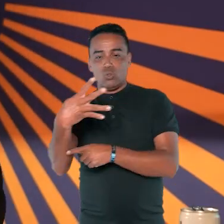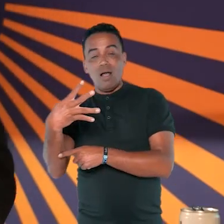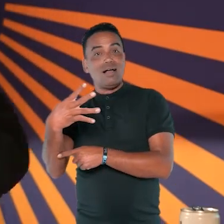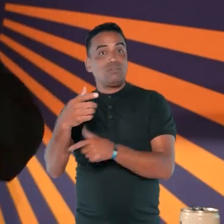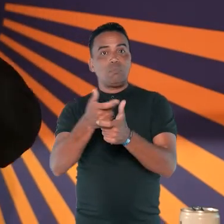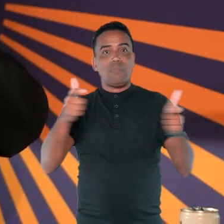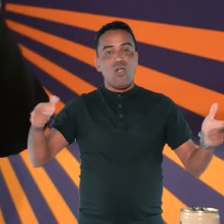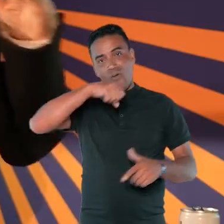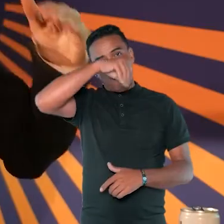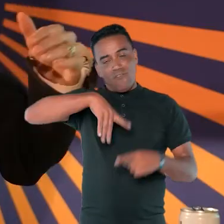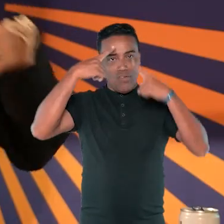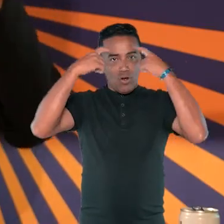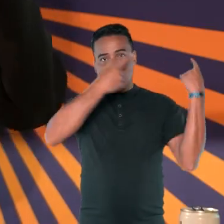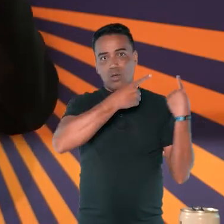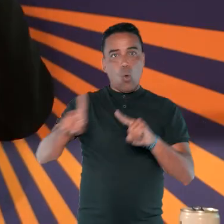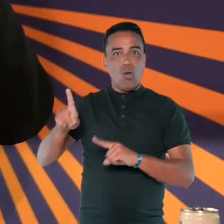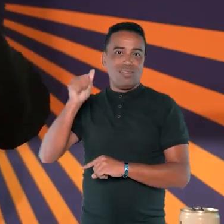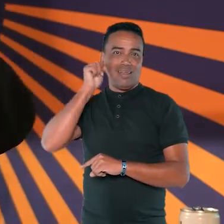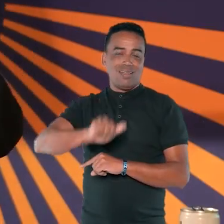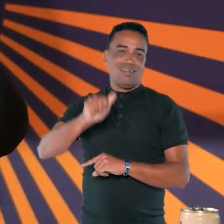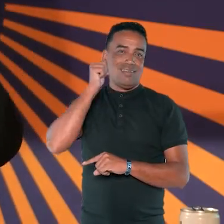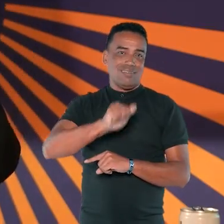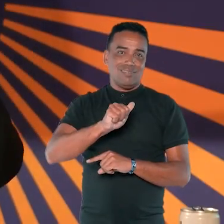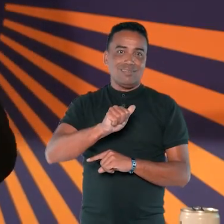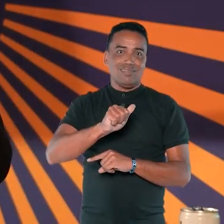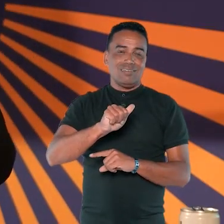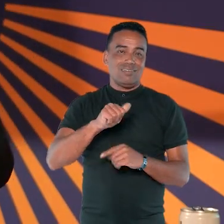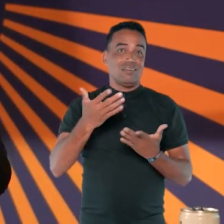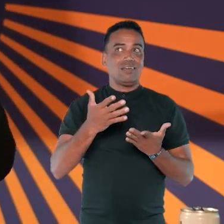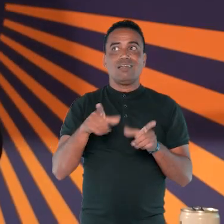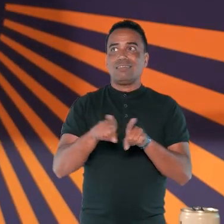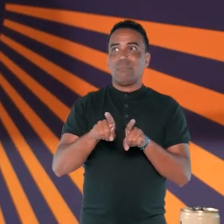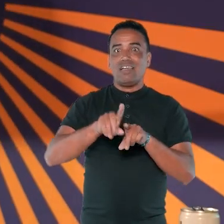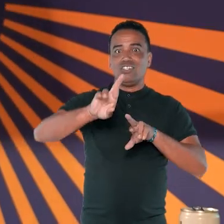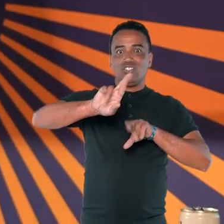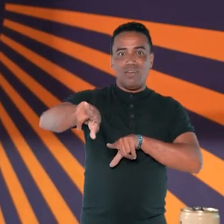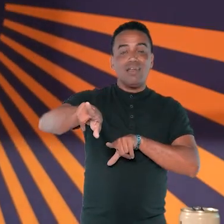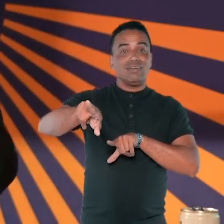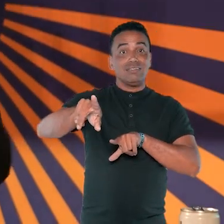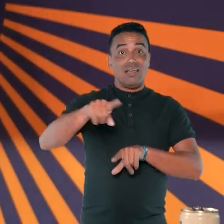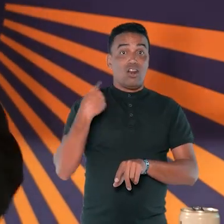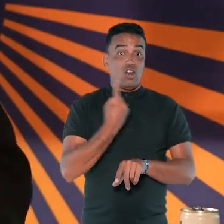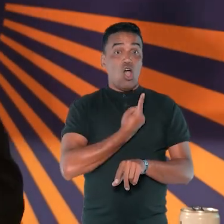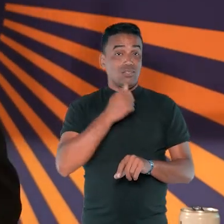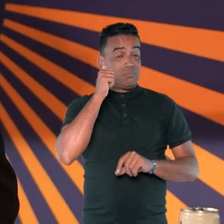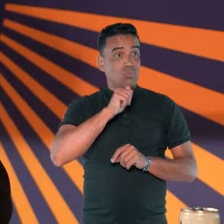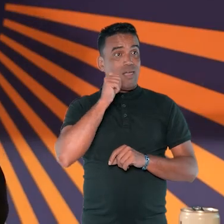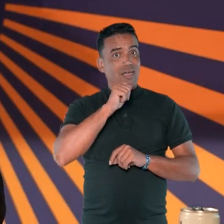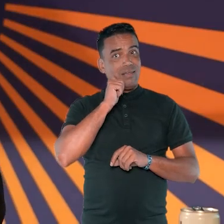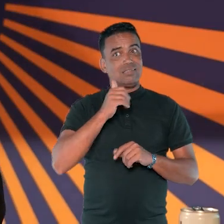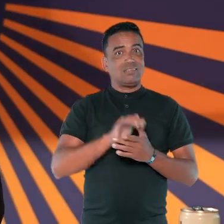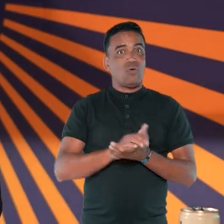violência só para falar contra a mulher e sem ainda fazer diferenças, porque mesmo entre nós mulheres, claro que o